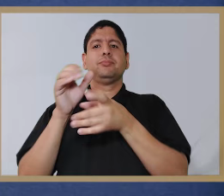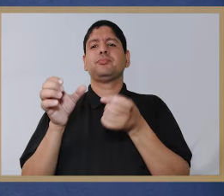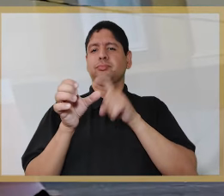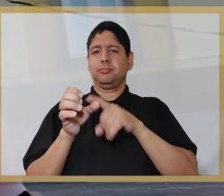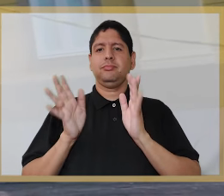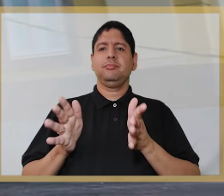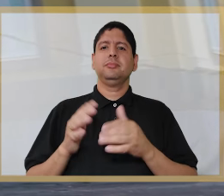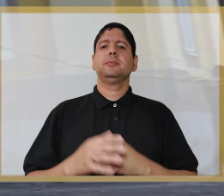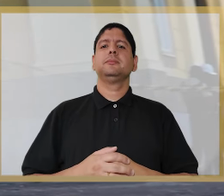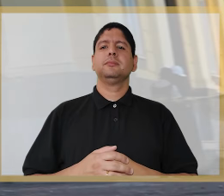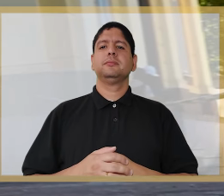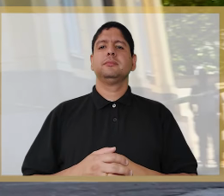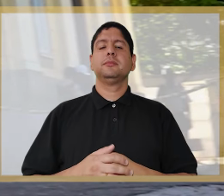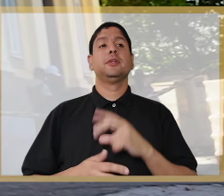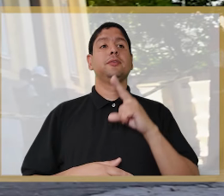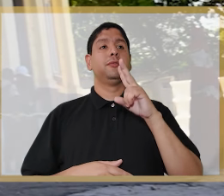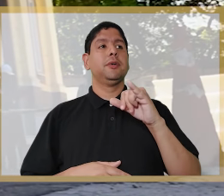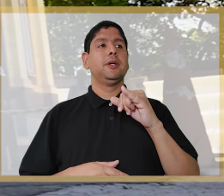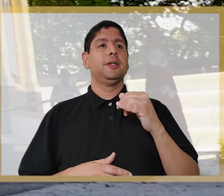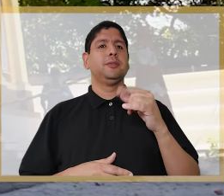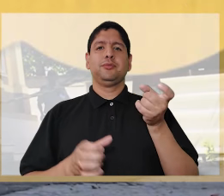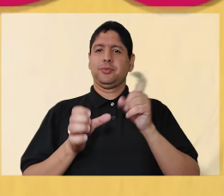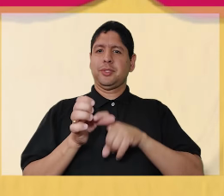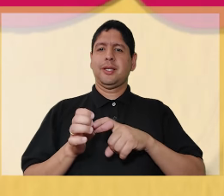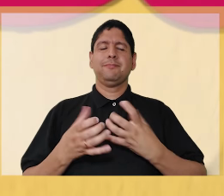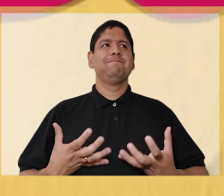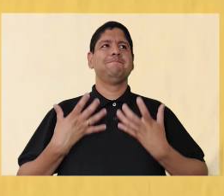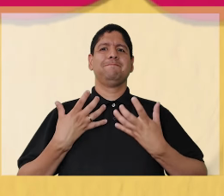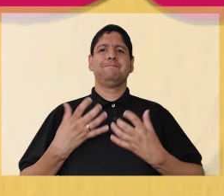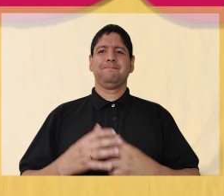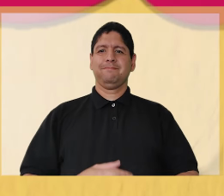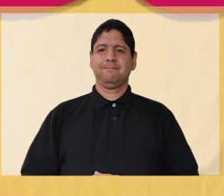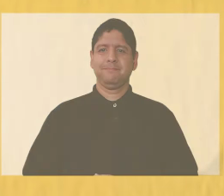recuperado. Ele vai renascer para o orgulho do Brasil.